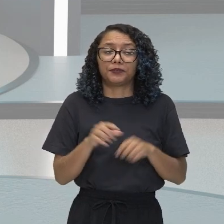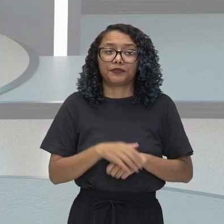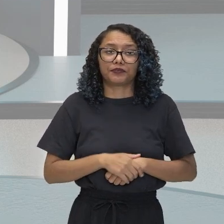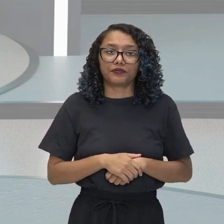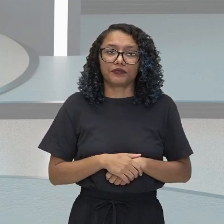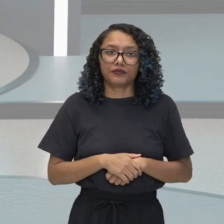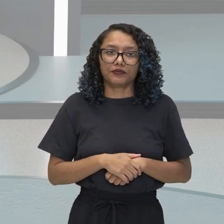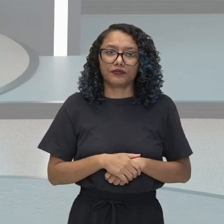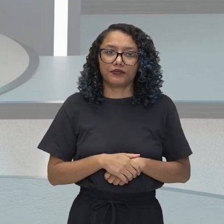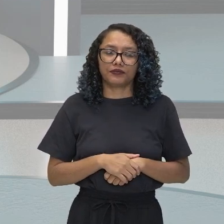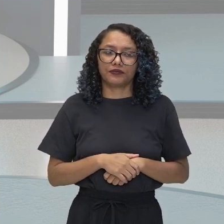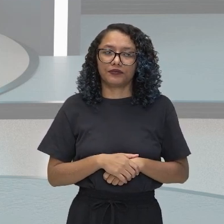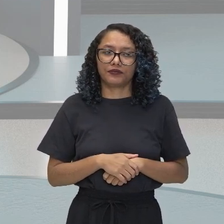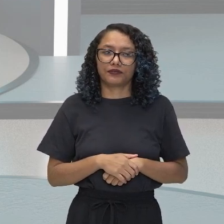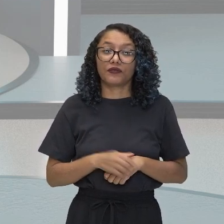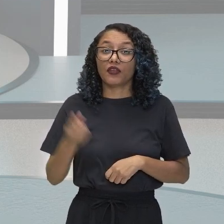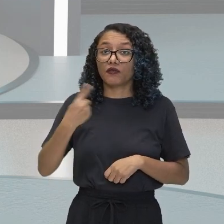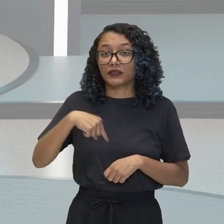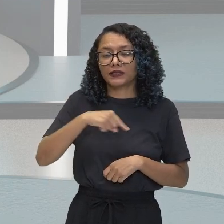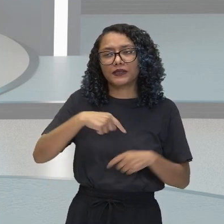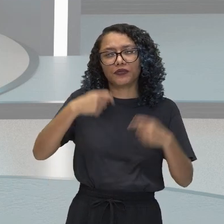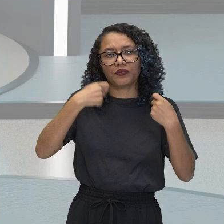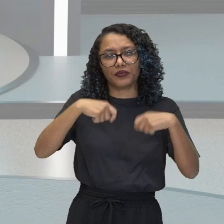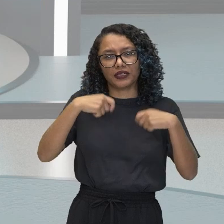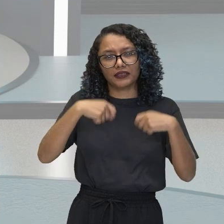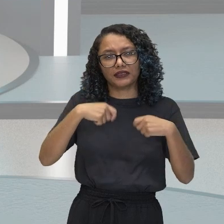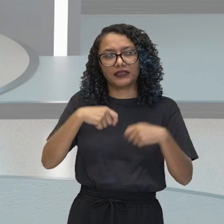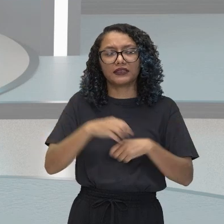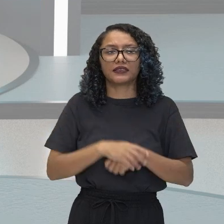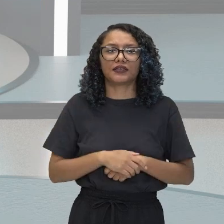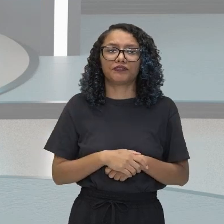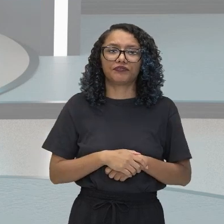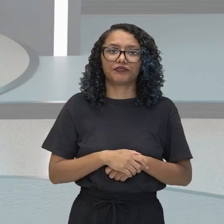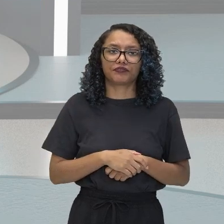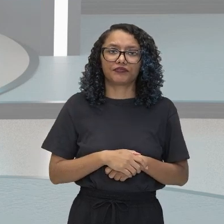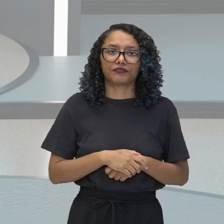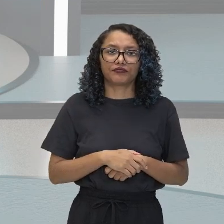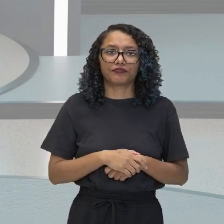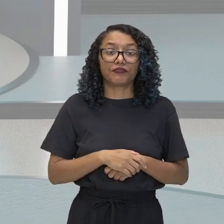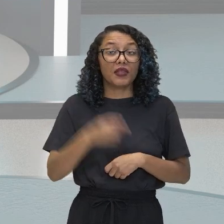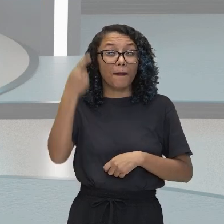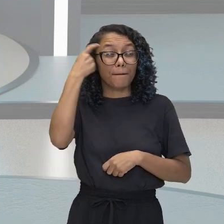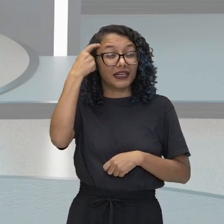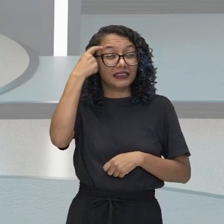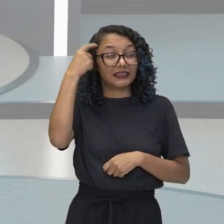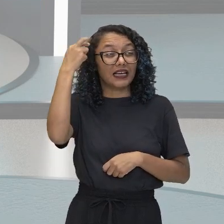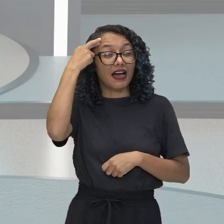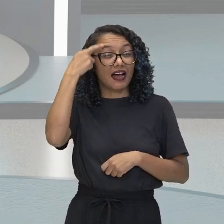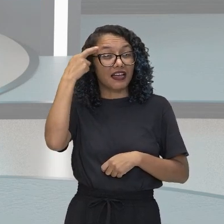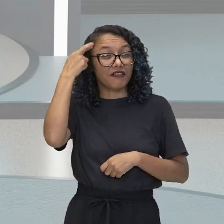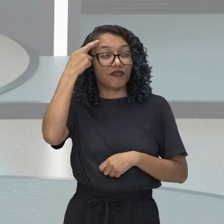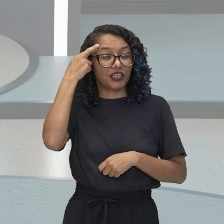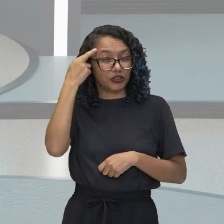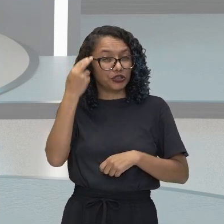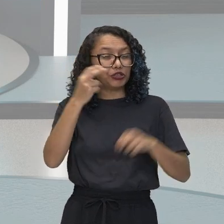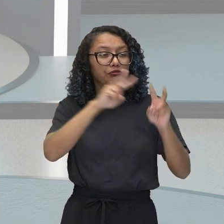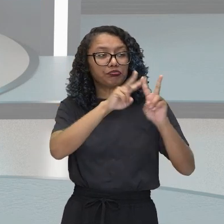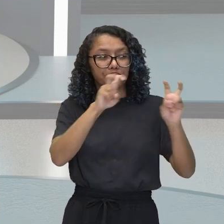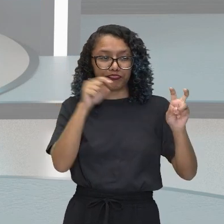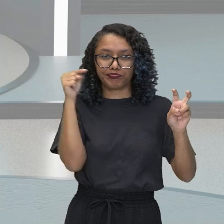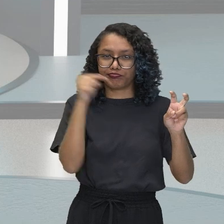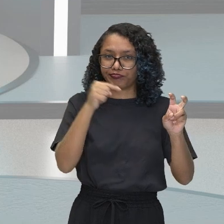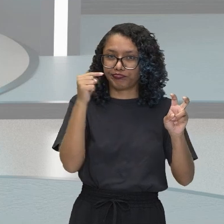partir daqui você comece também a viajar cada vez que eu explico sobre isso, procurando